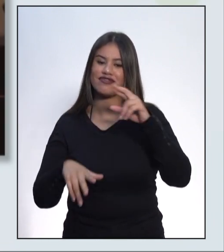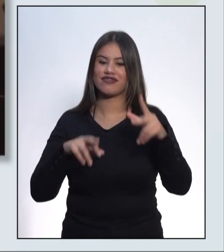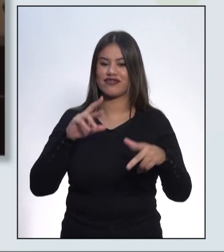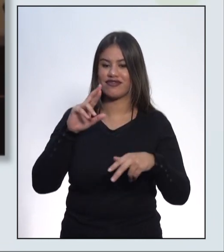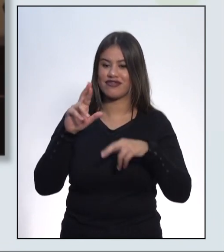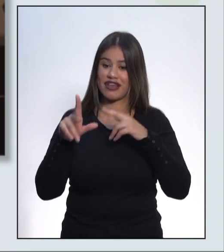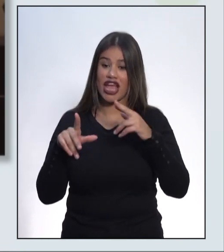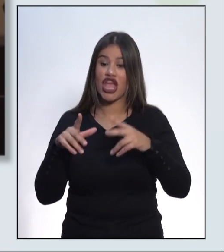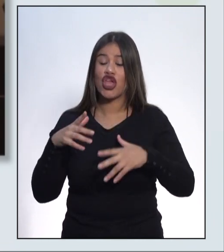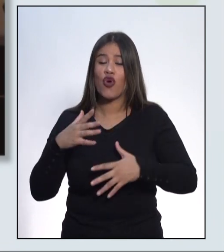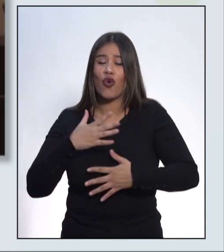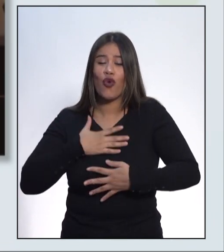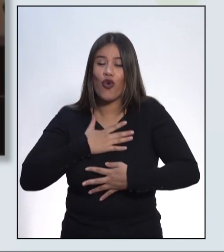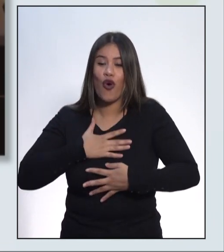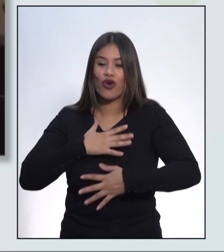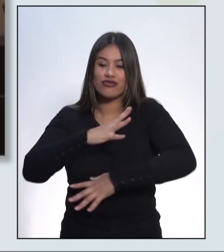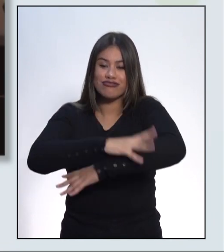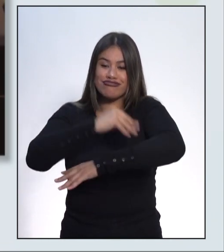aqui um sapo na televisão.